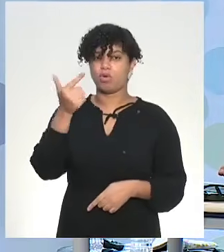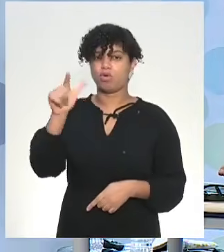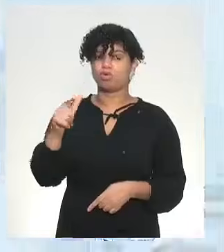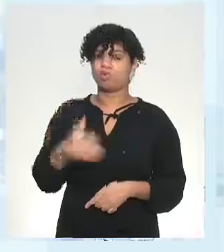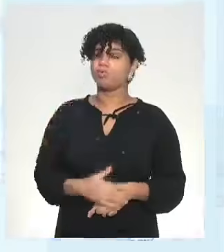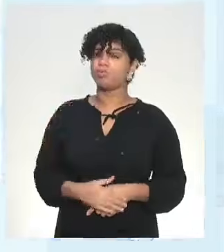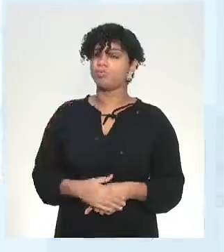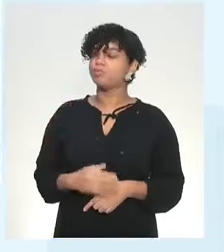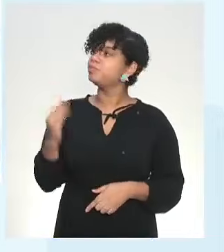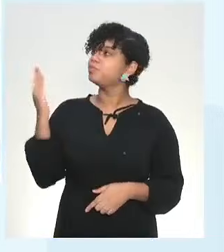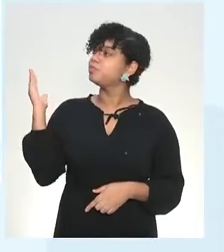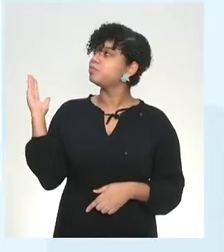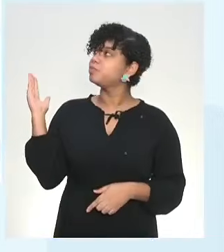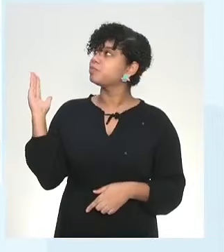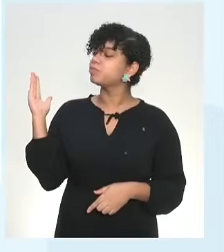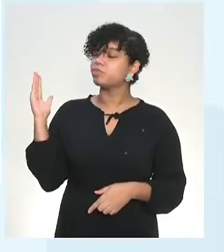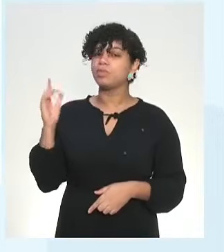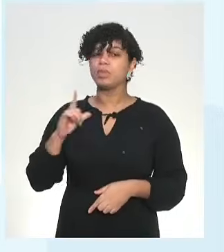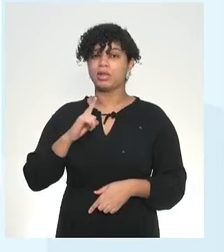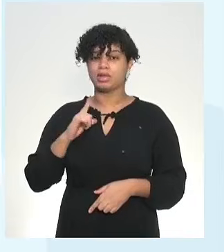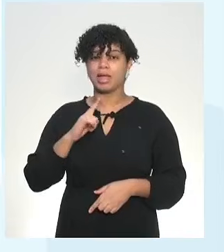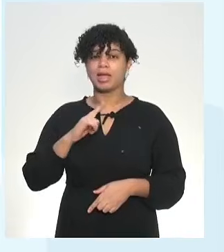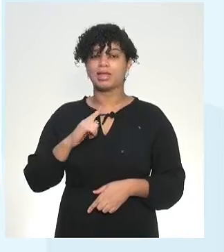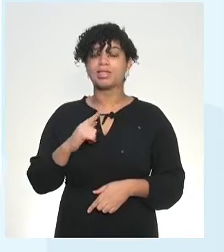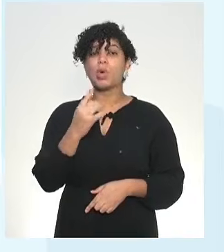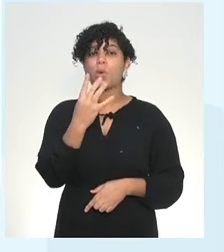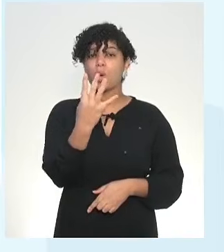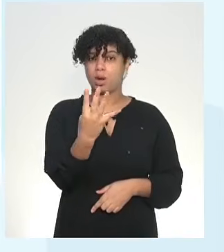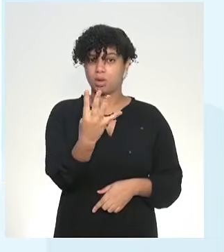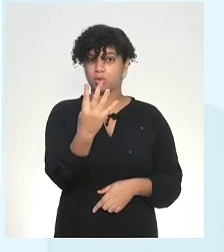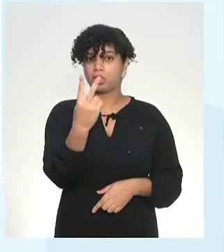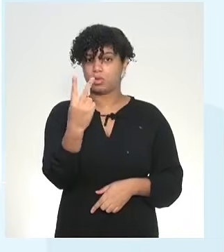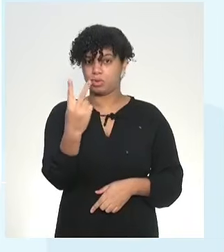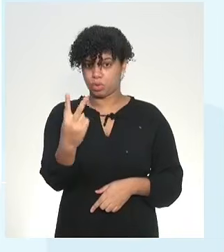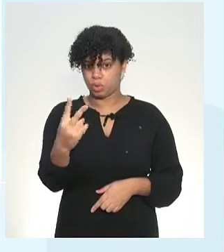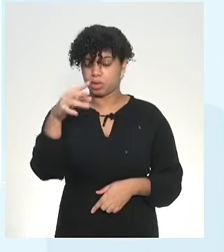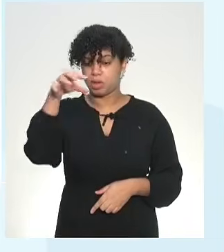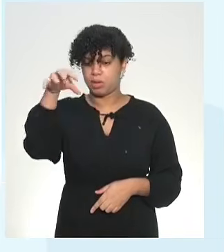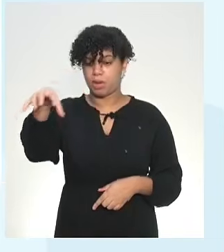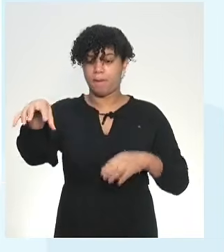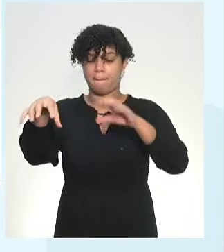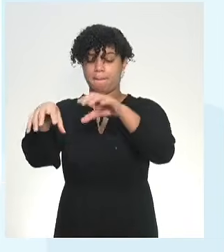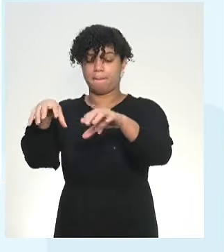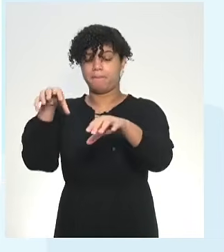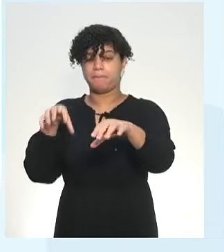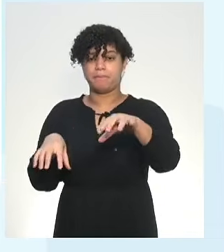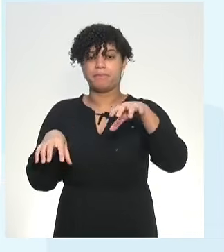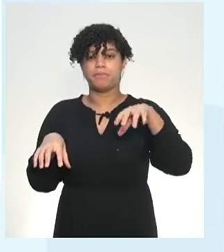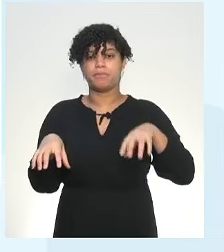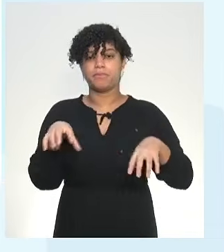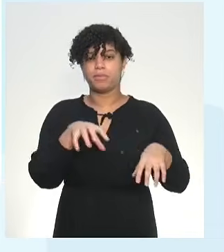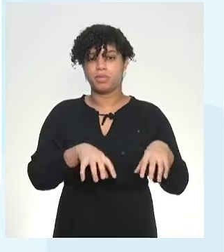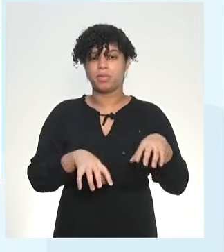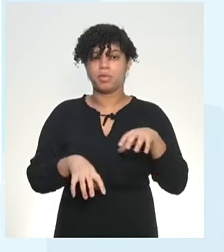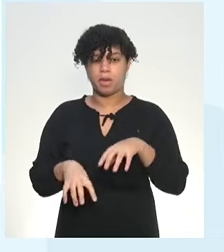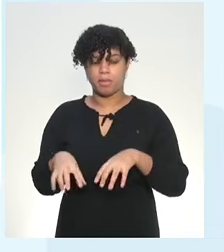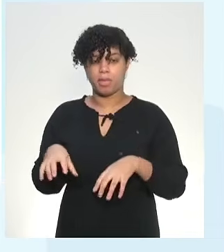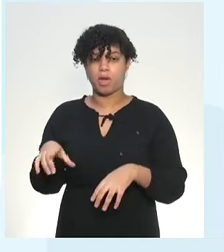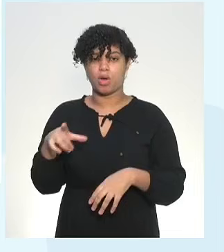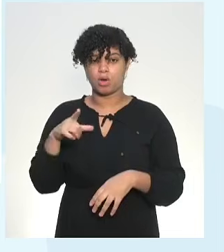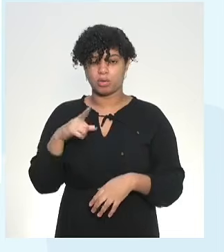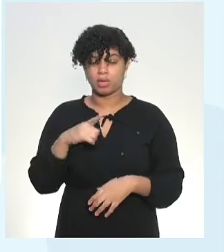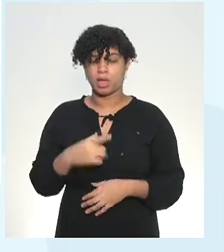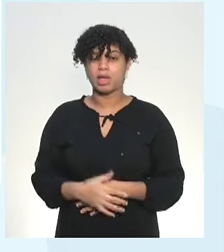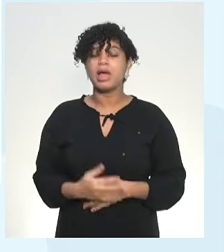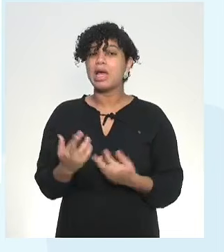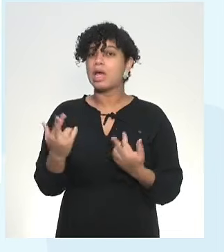tela, e ela é mais distribuída. São 42 pontos de regiões de governo que também têm as mesmas